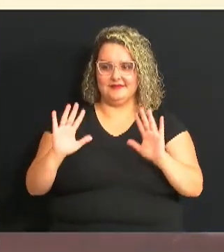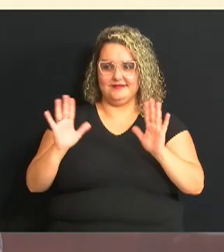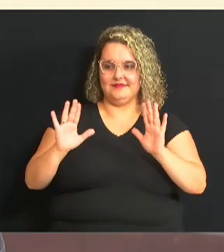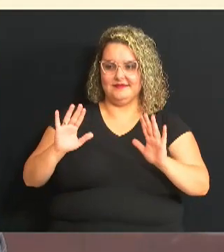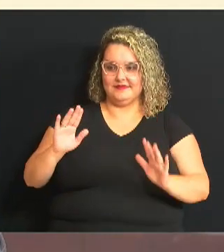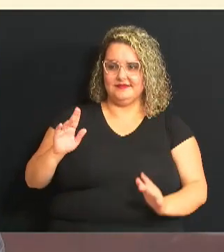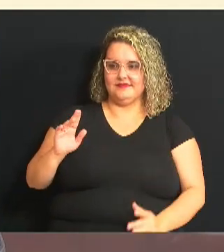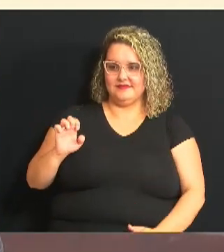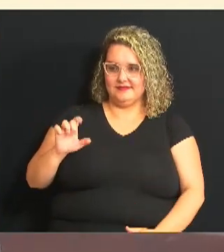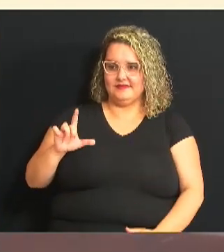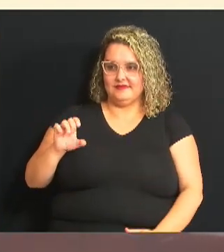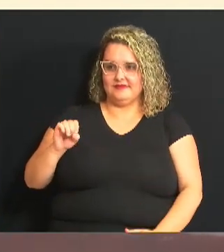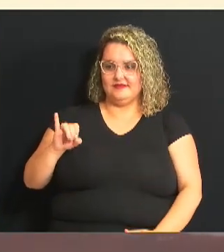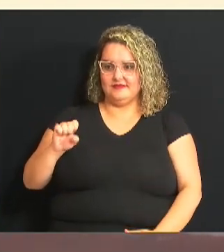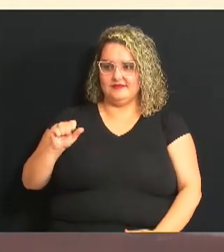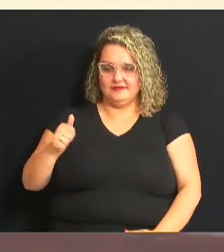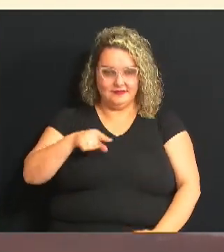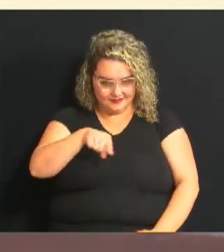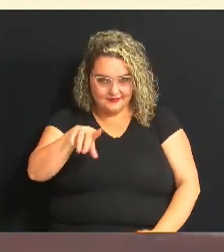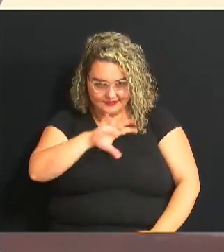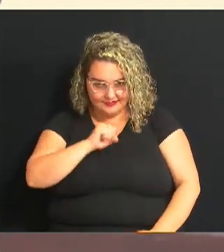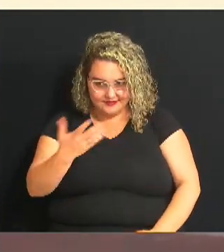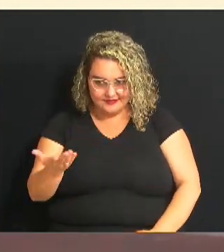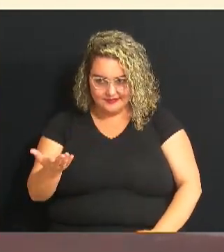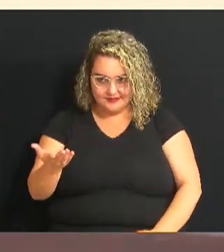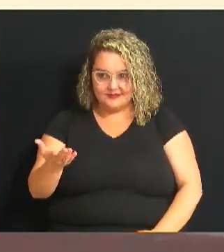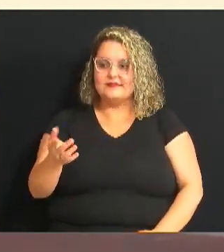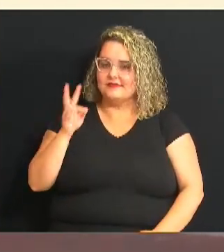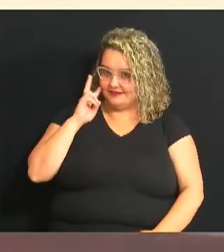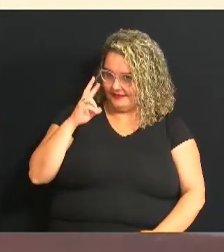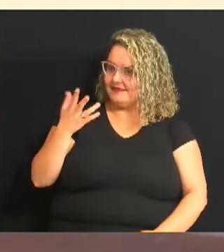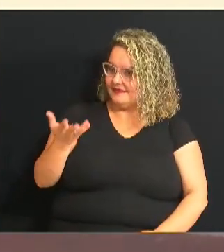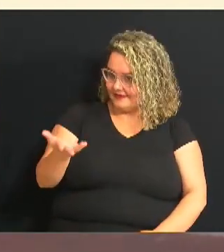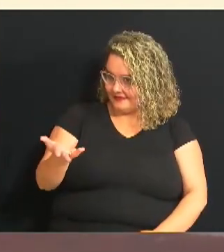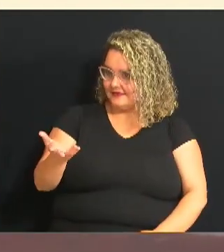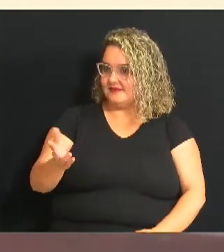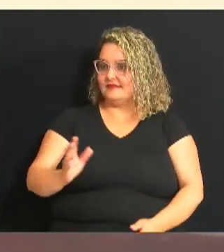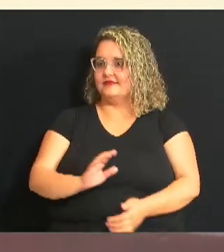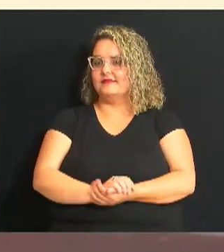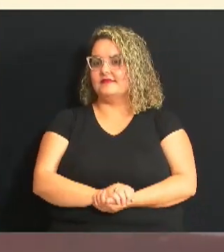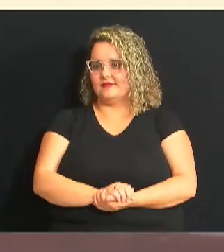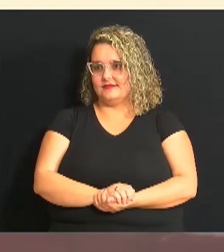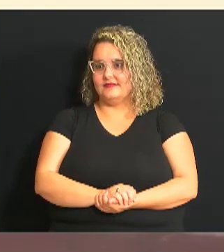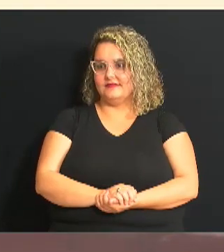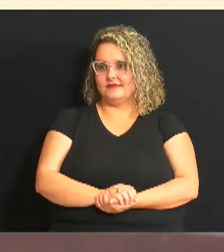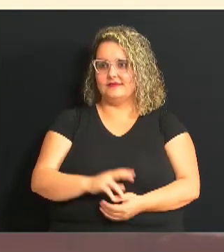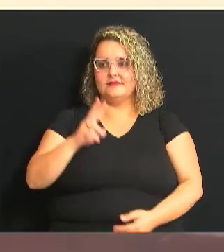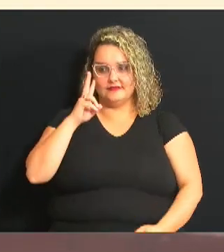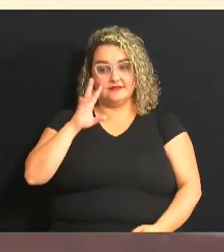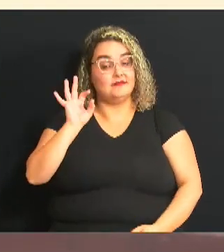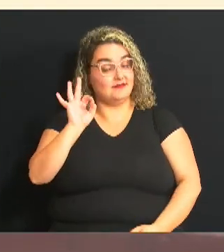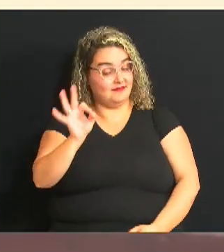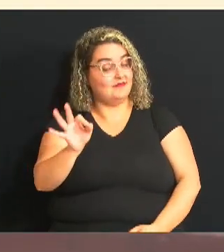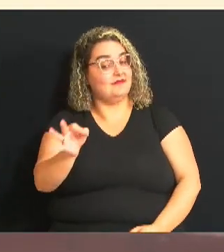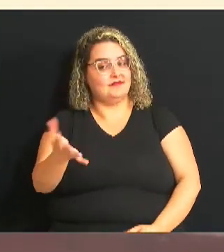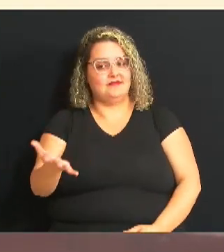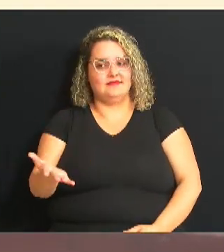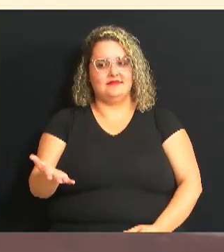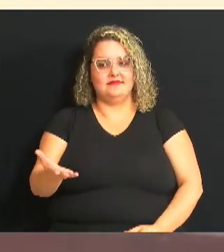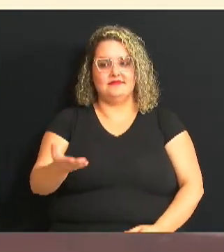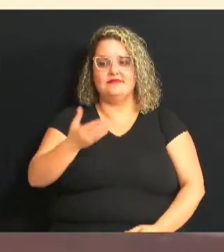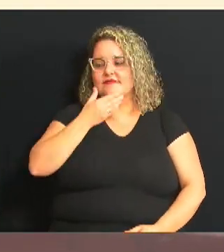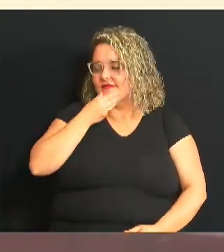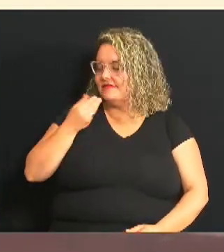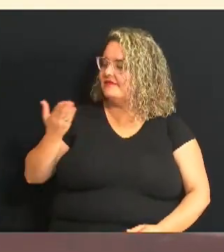O povo está gostando, vocês não estão gostando? Tá vendo? Vocês viram que eu acertei na mosca, né? Esse menino é especial,